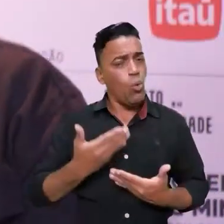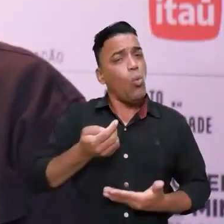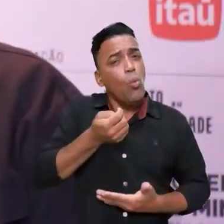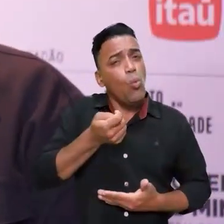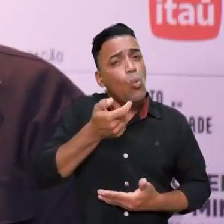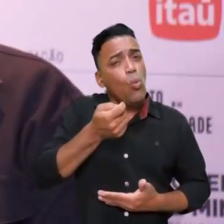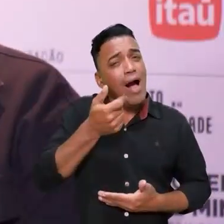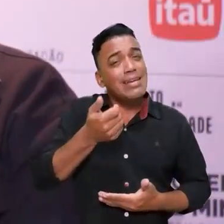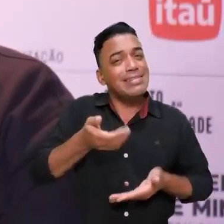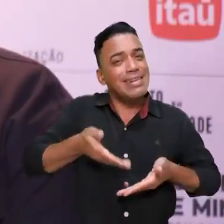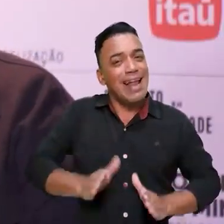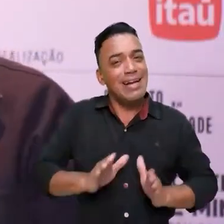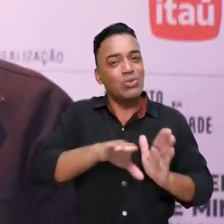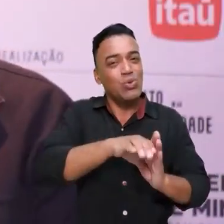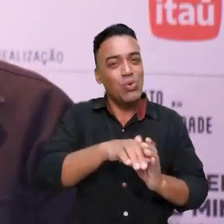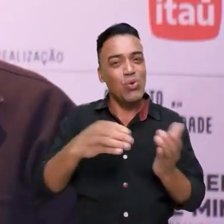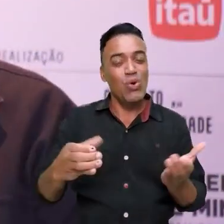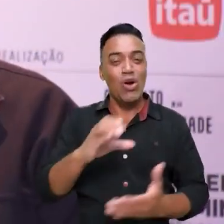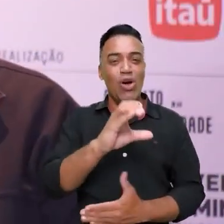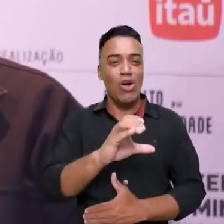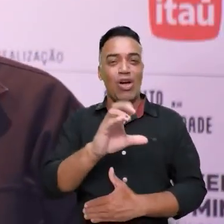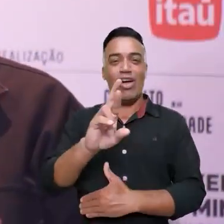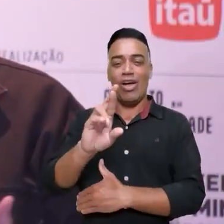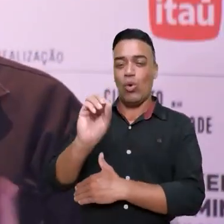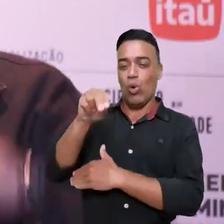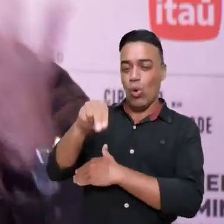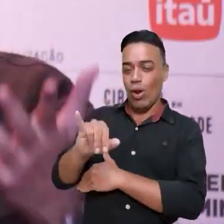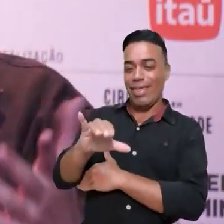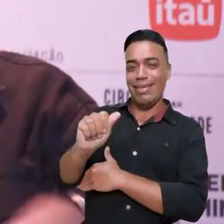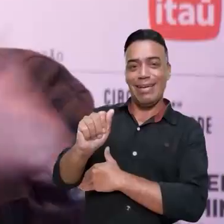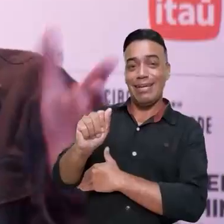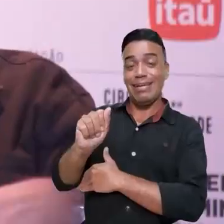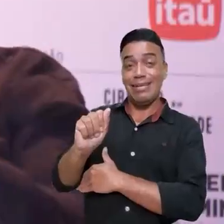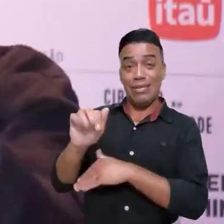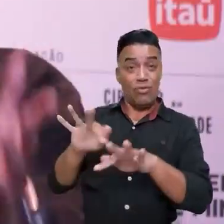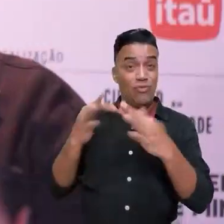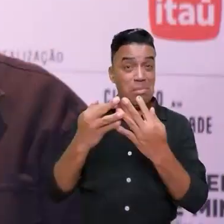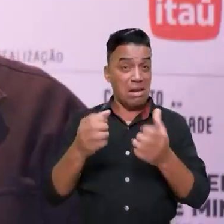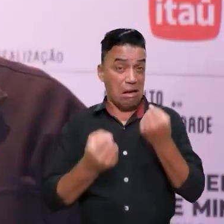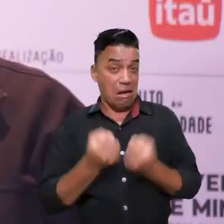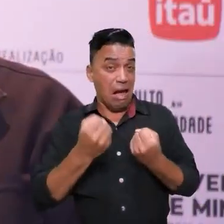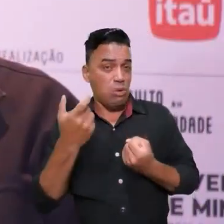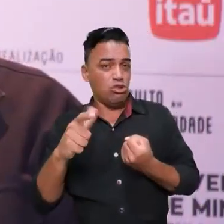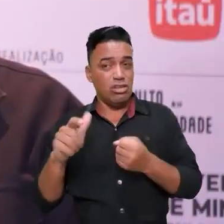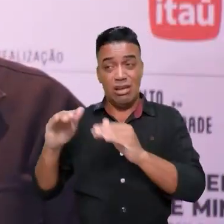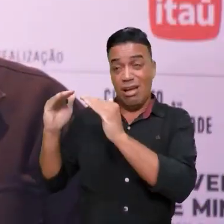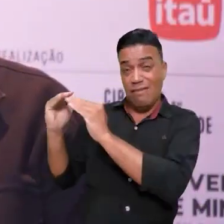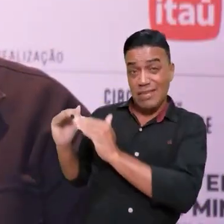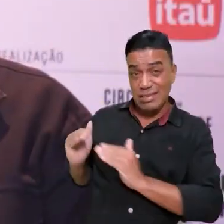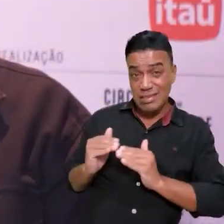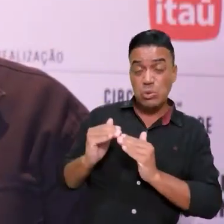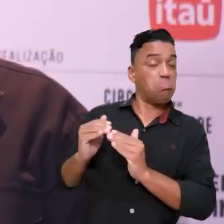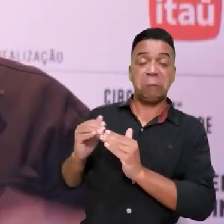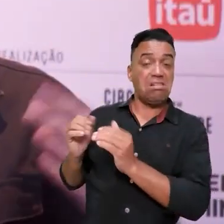nasço crônica, né? Assim, estava contando para você aqui no bastidor que a gente não tinha carro, ninguém tinha carro, nem a vizinhança, e de